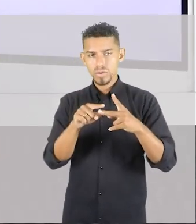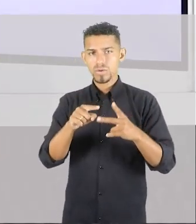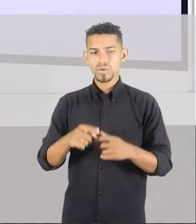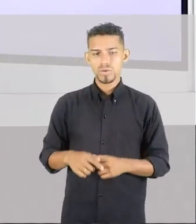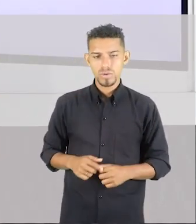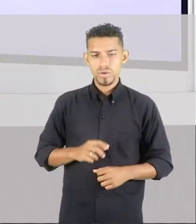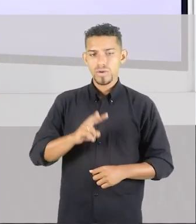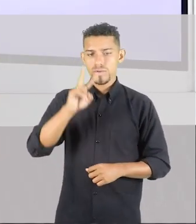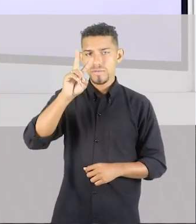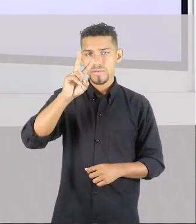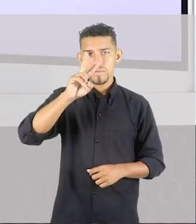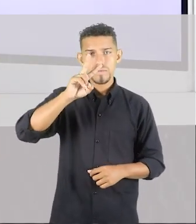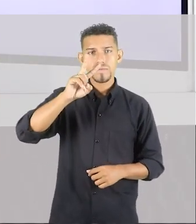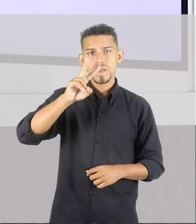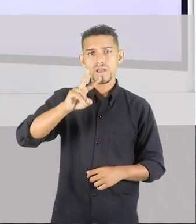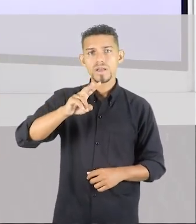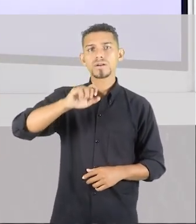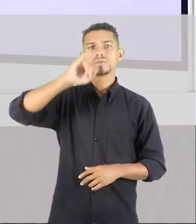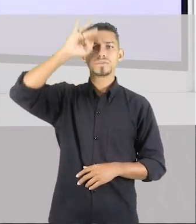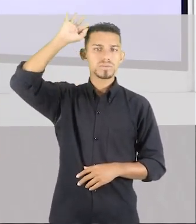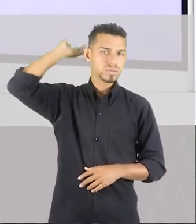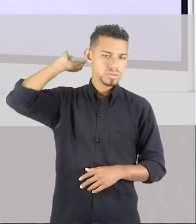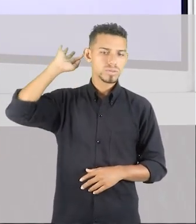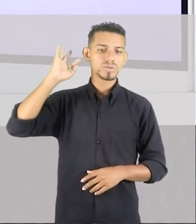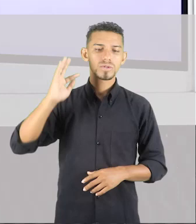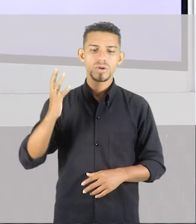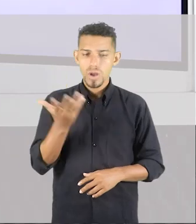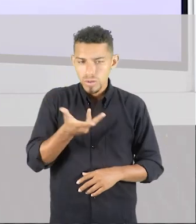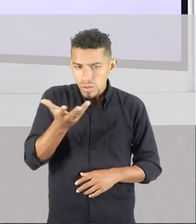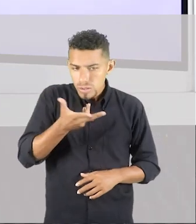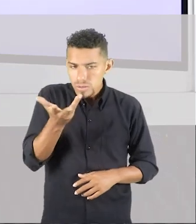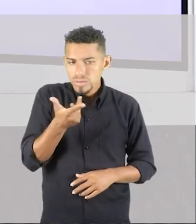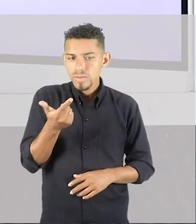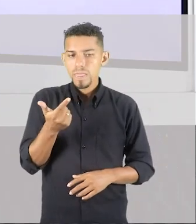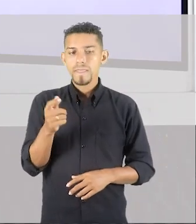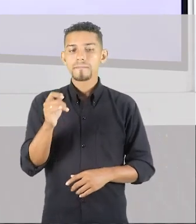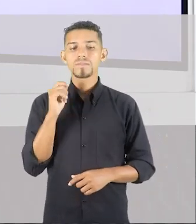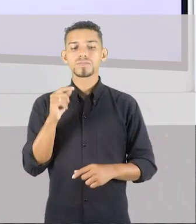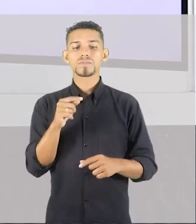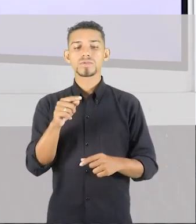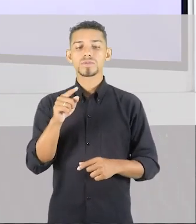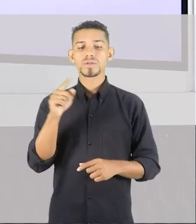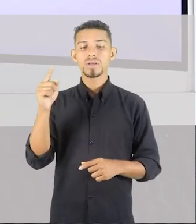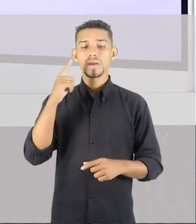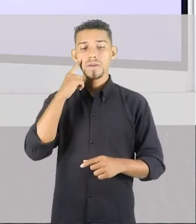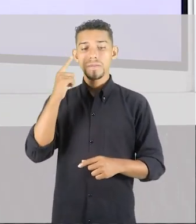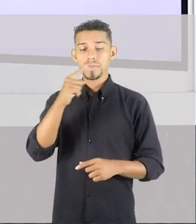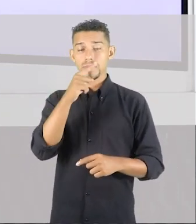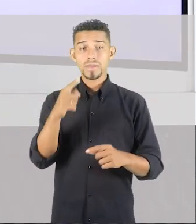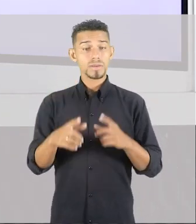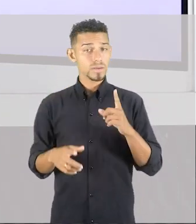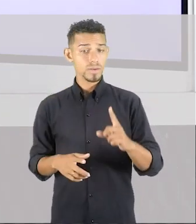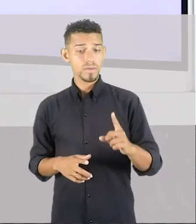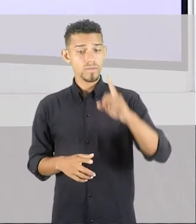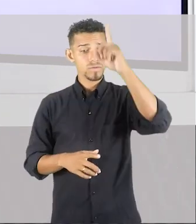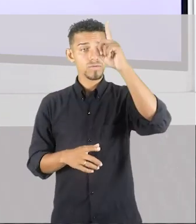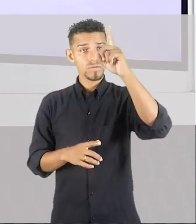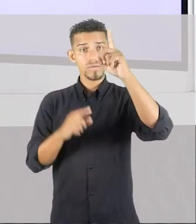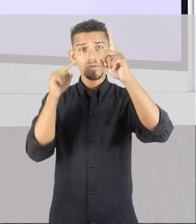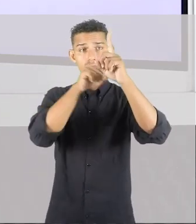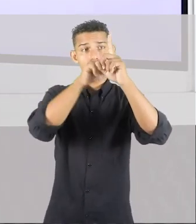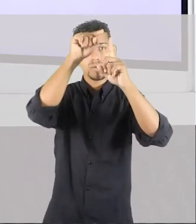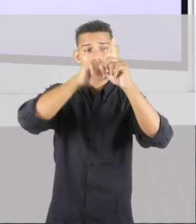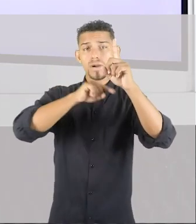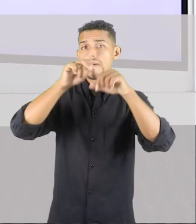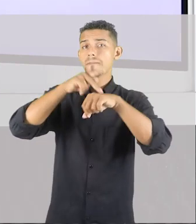velocidade, tá aqui, ó, velocidade representada de preto, e o vetor